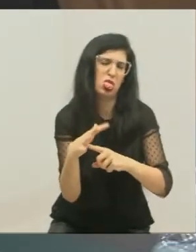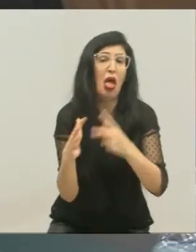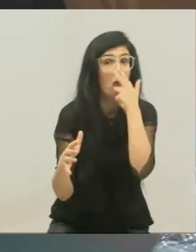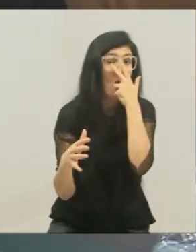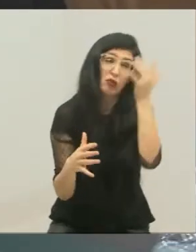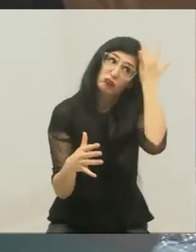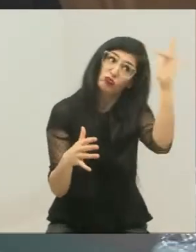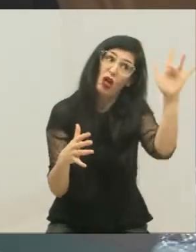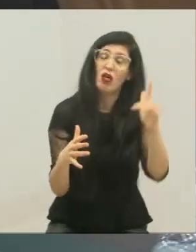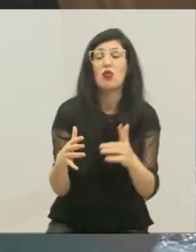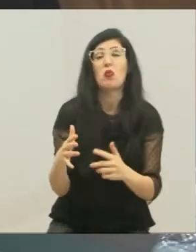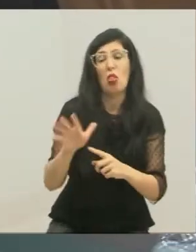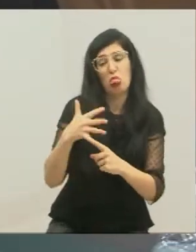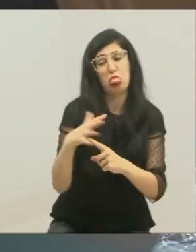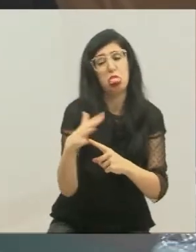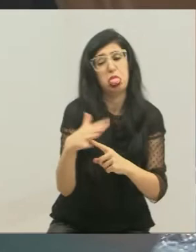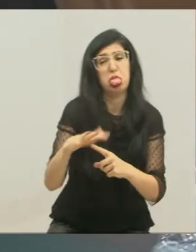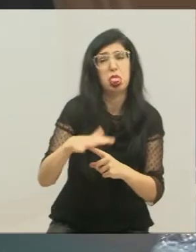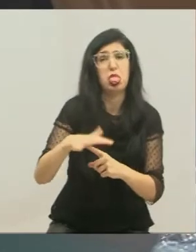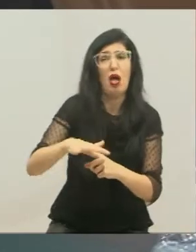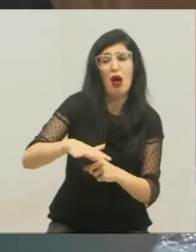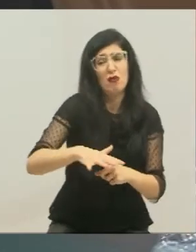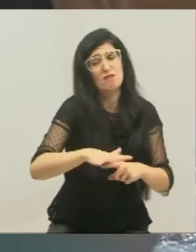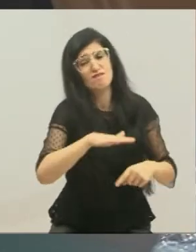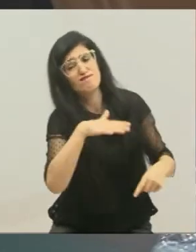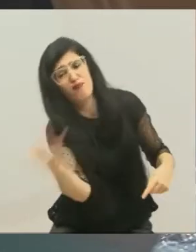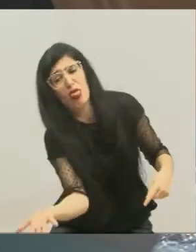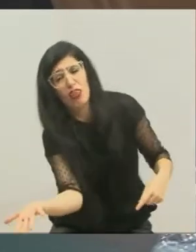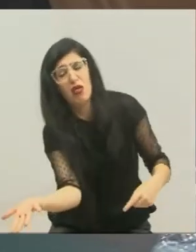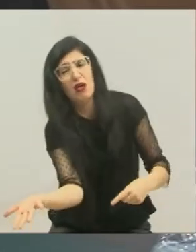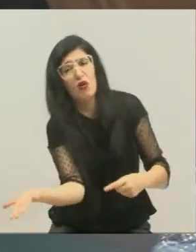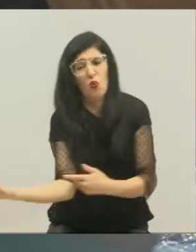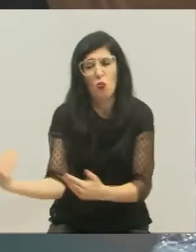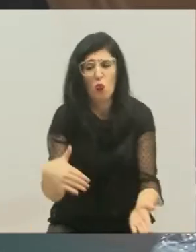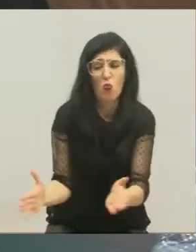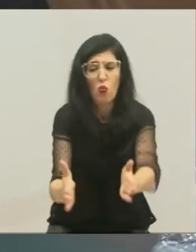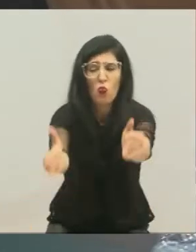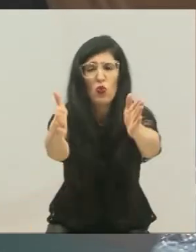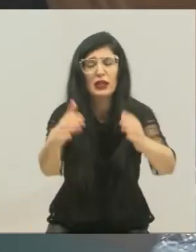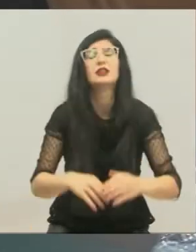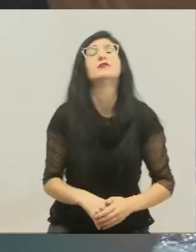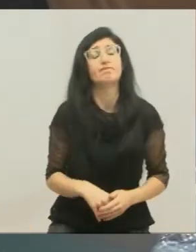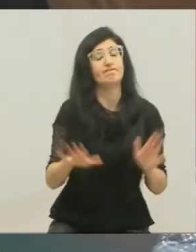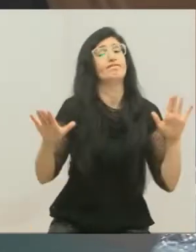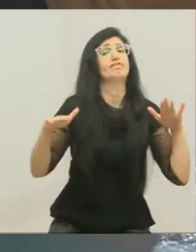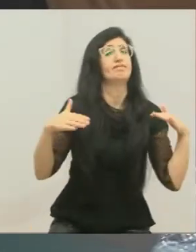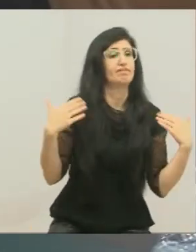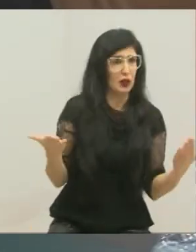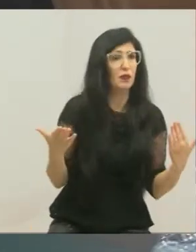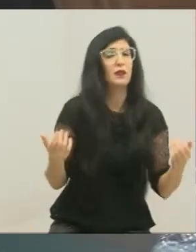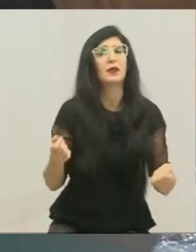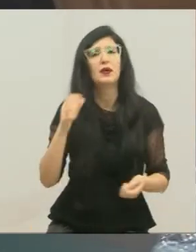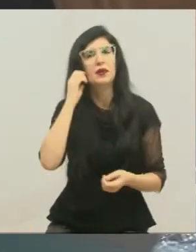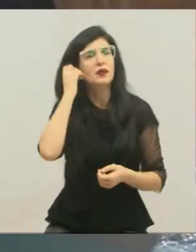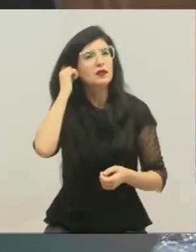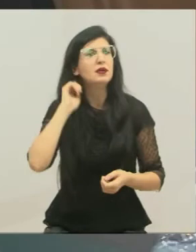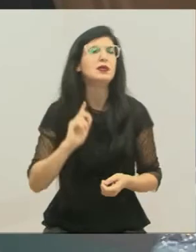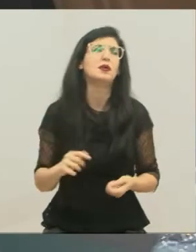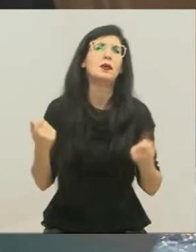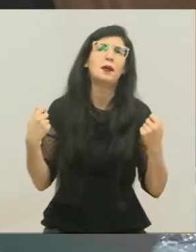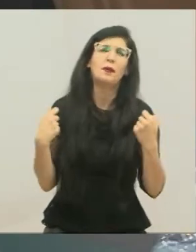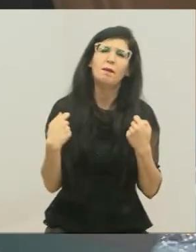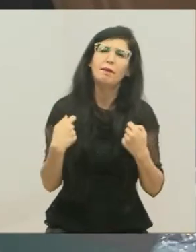deles, para que ponha ali, instale ali a manutenção da ponte e limitadores para evitar que esse transporte de grande porte